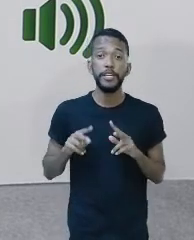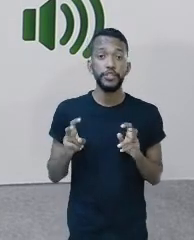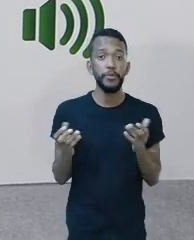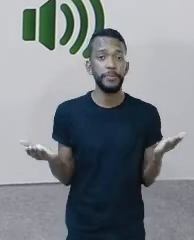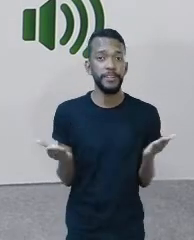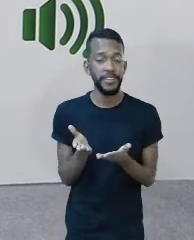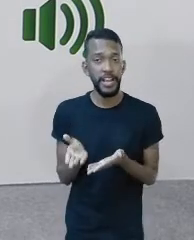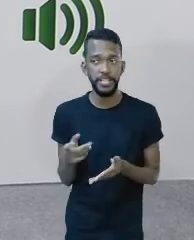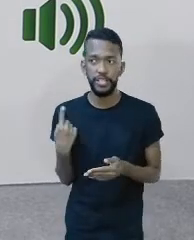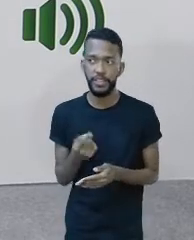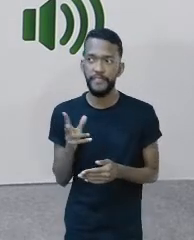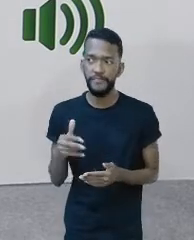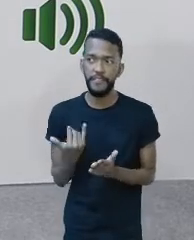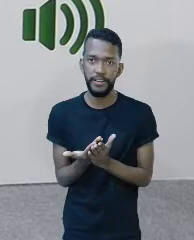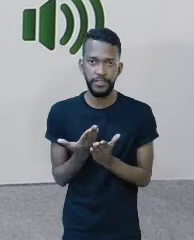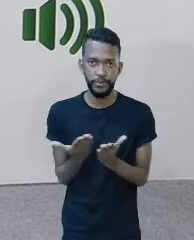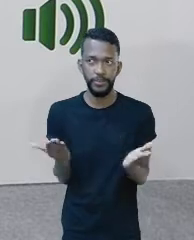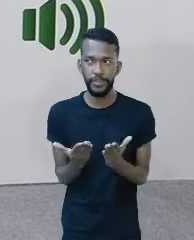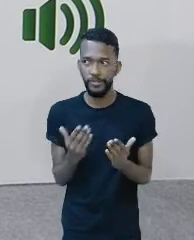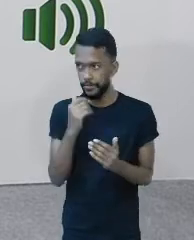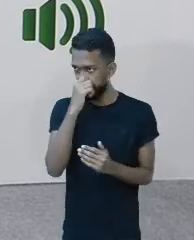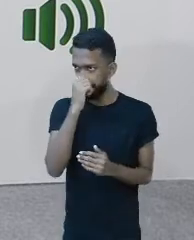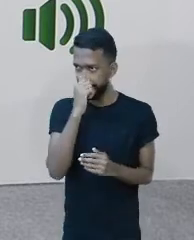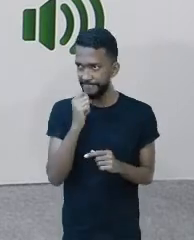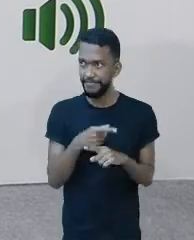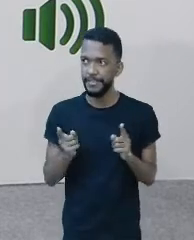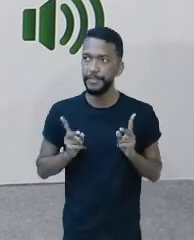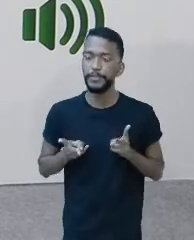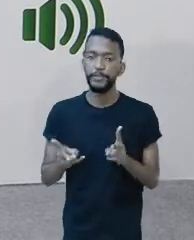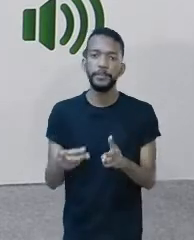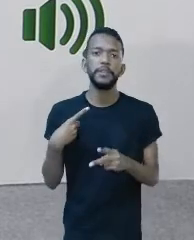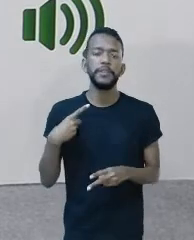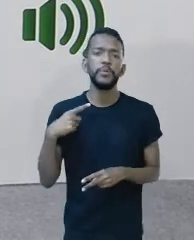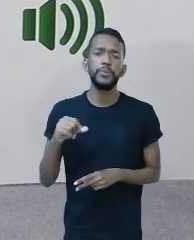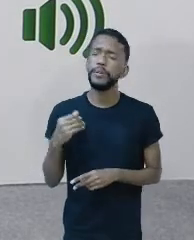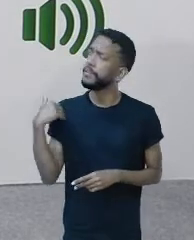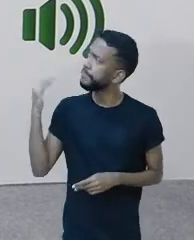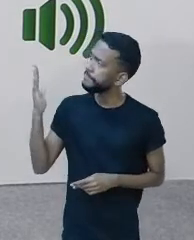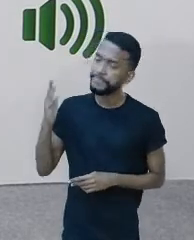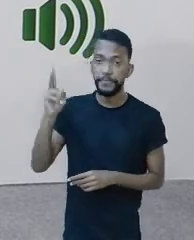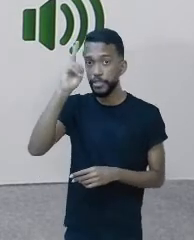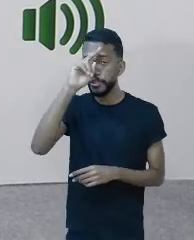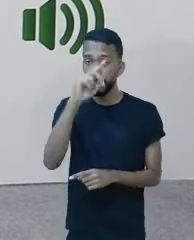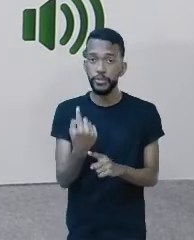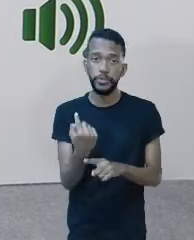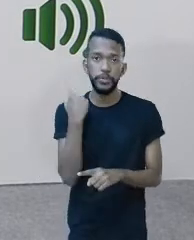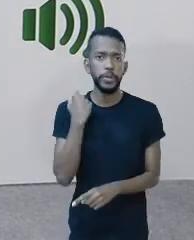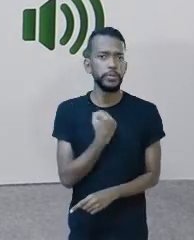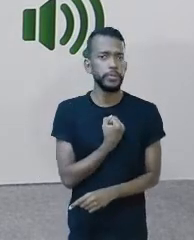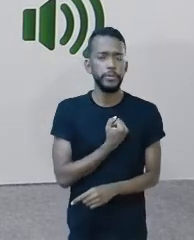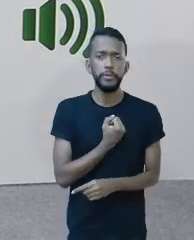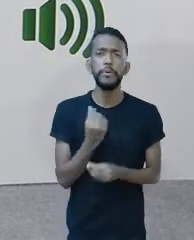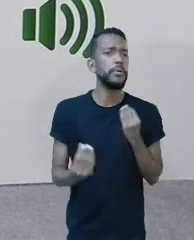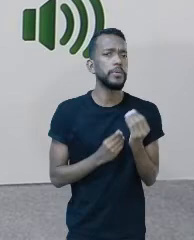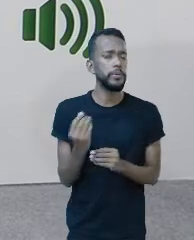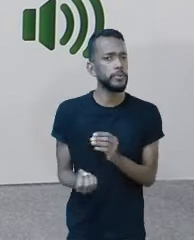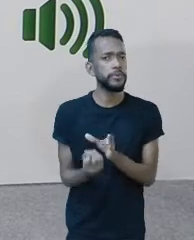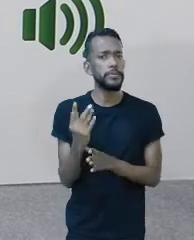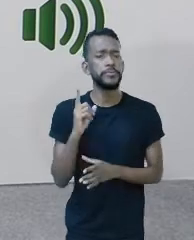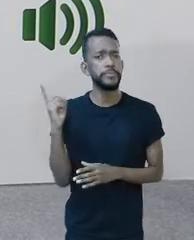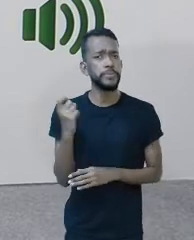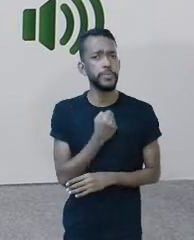vamos trabalhar hoje. Mas para continuarmos, tem uma história aí, a história dos números. Porque como é que surgiu